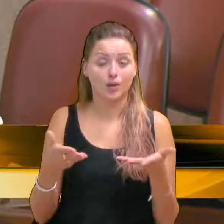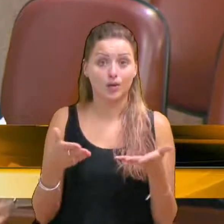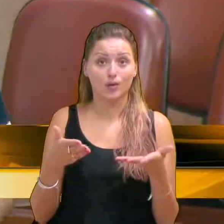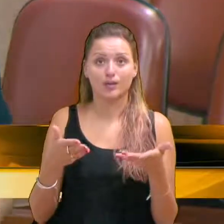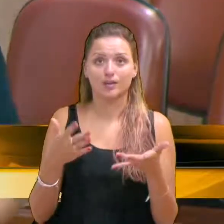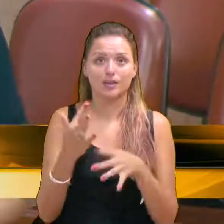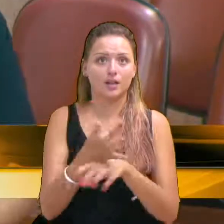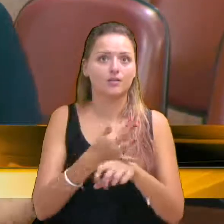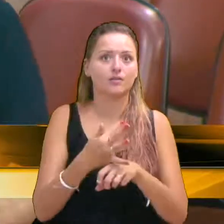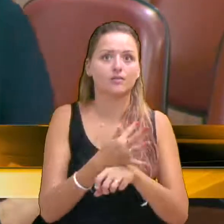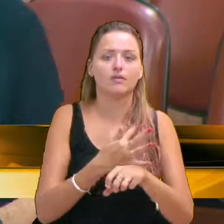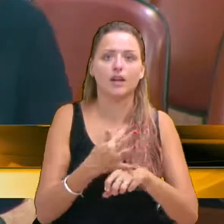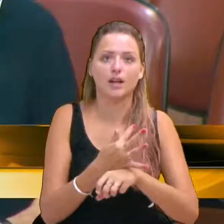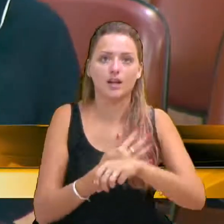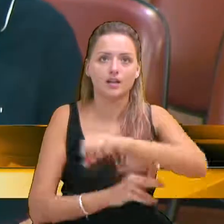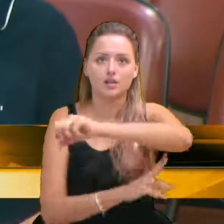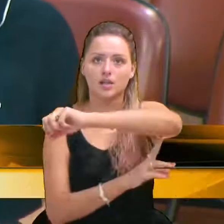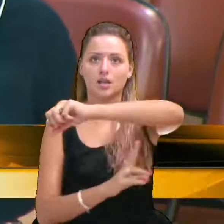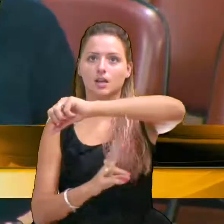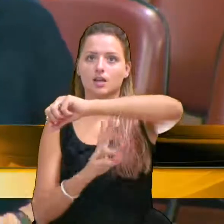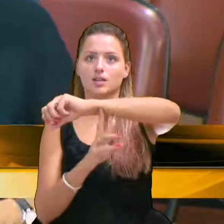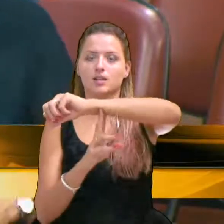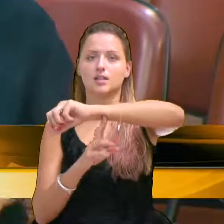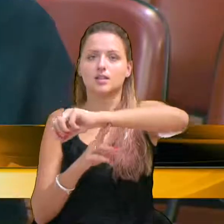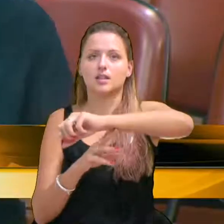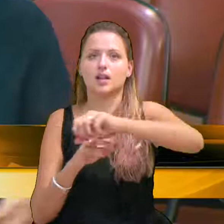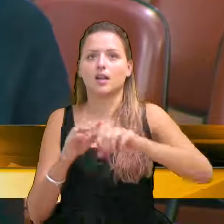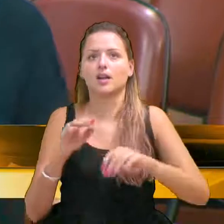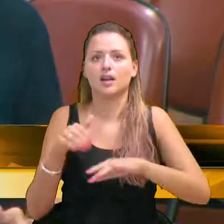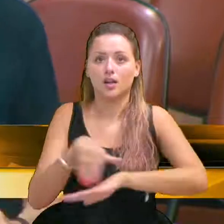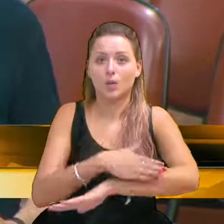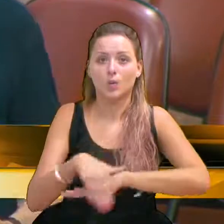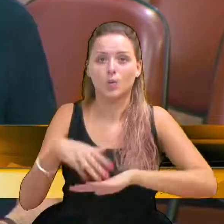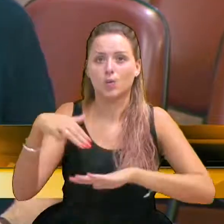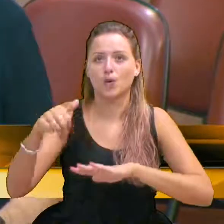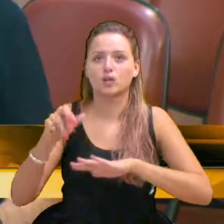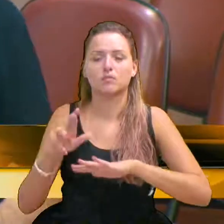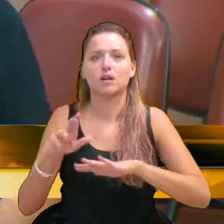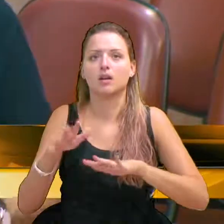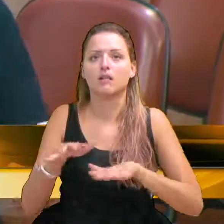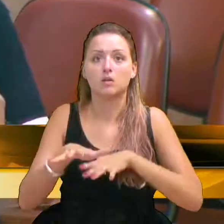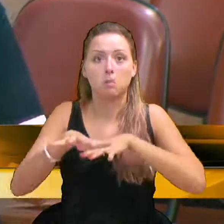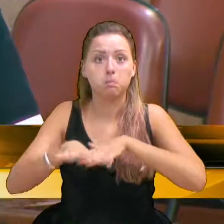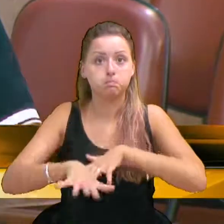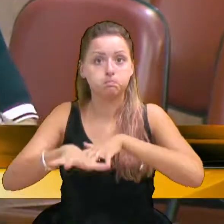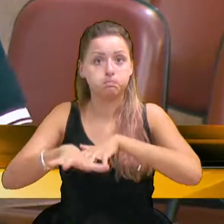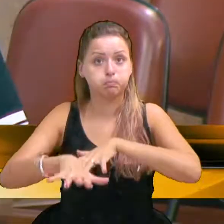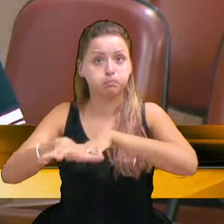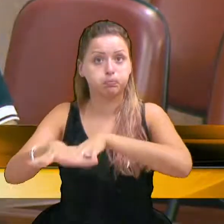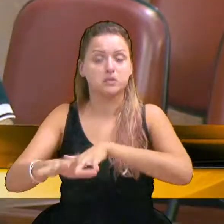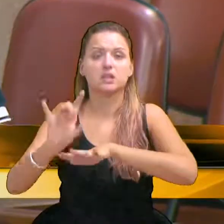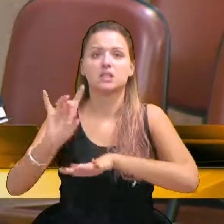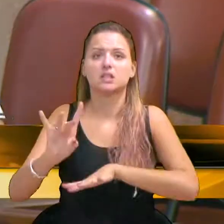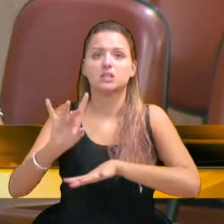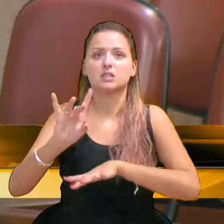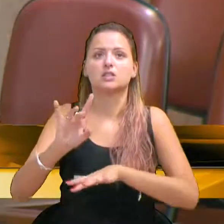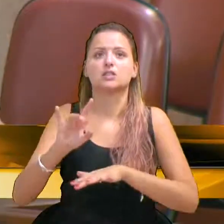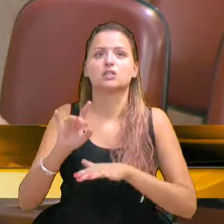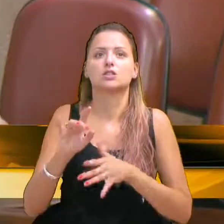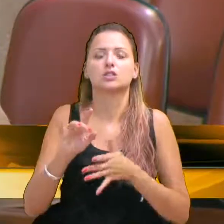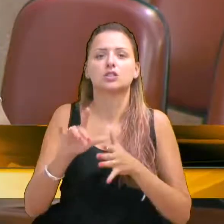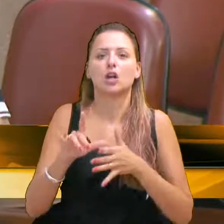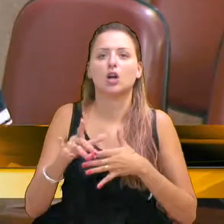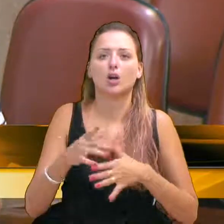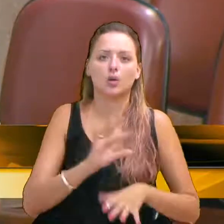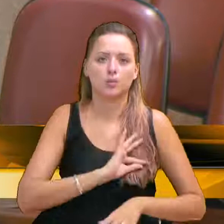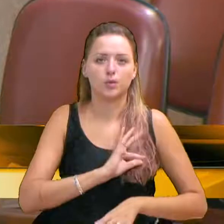onde embaixo do viaduto da Estrada do Mar, criando um verdadeiro congestionamento, ficavam apenas os policiais com a planilha ali